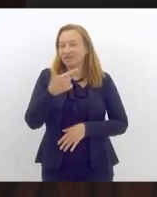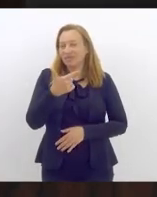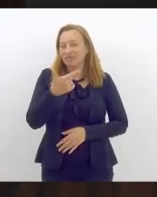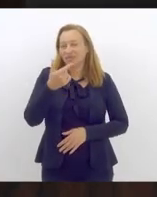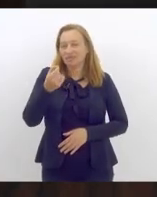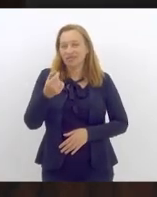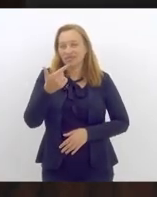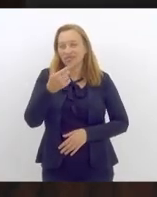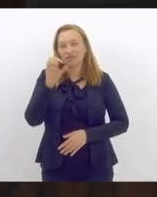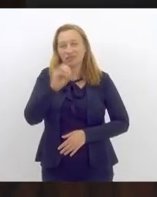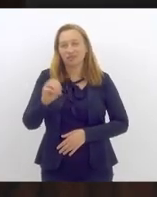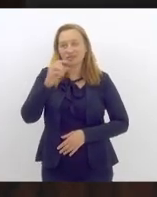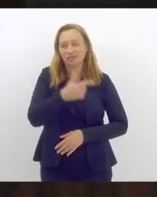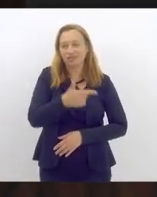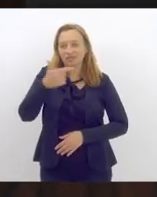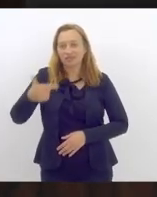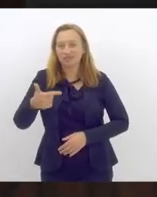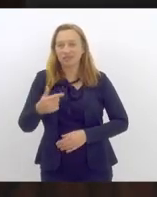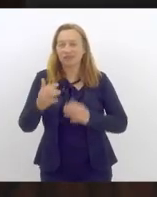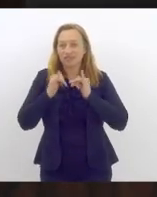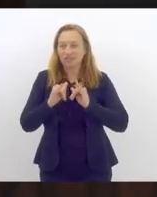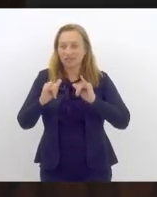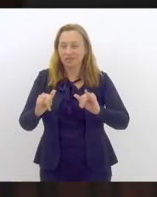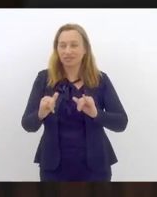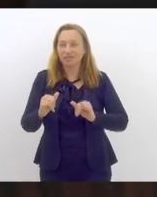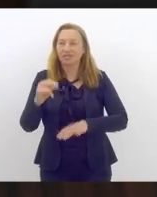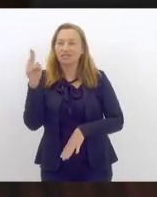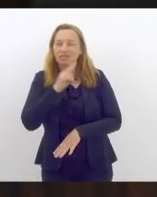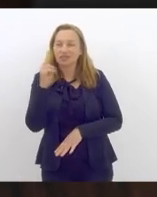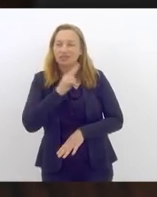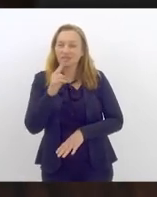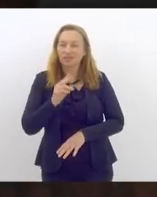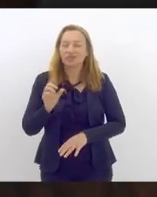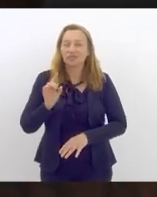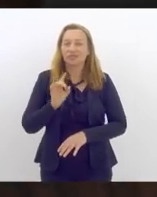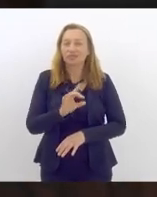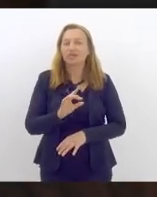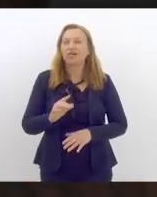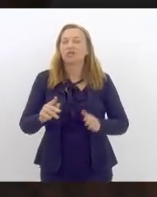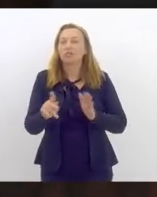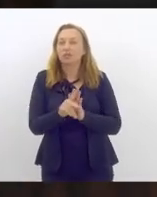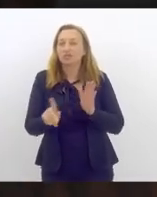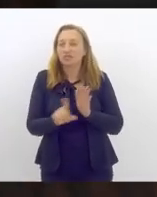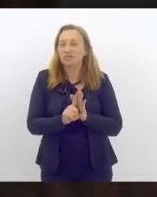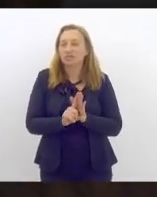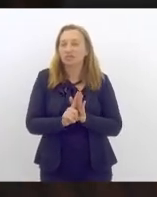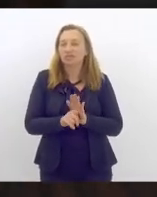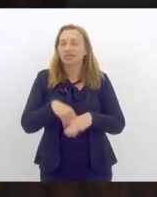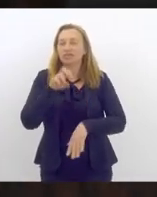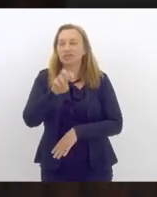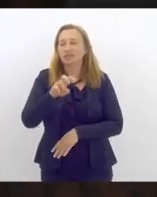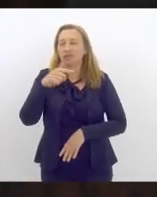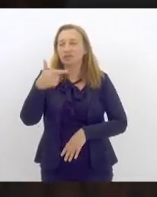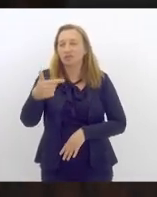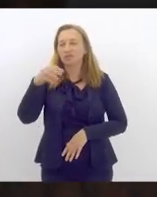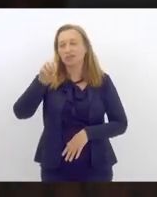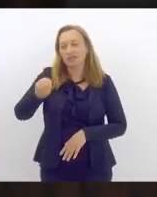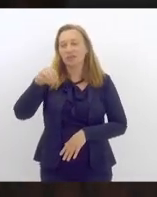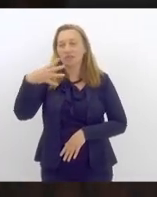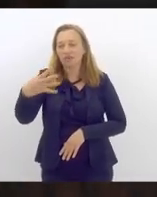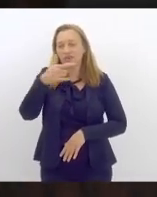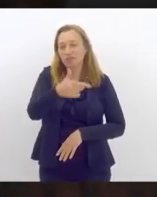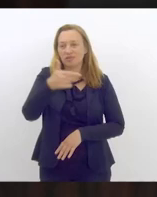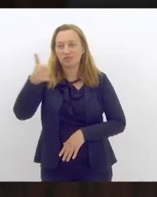de 2022. Anuncio, em regime de urgência, em discussão única, projeto de lei 5204